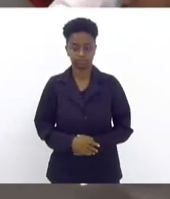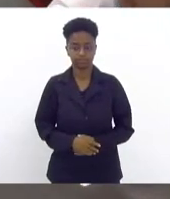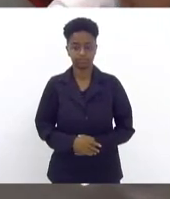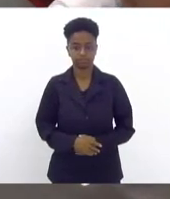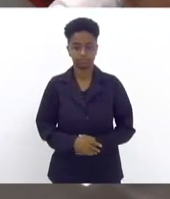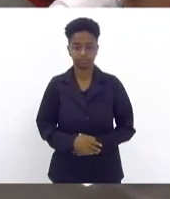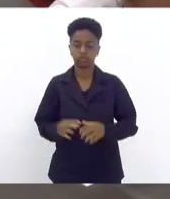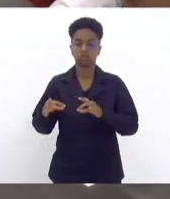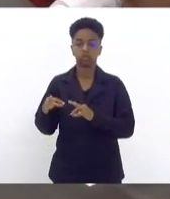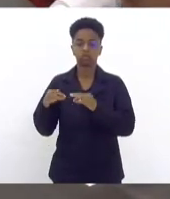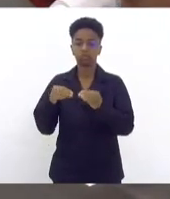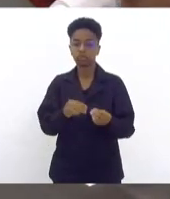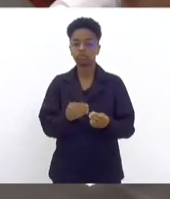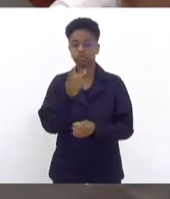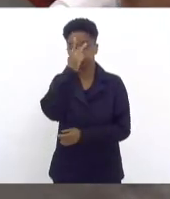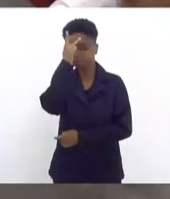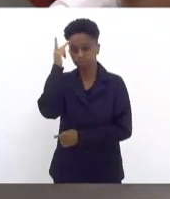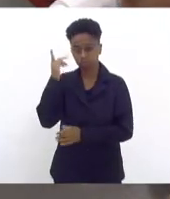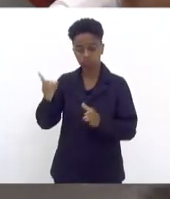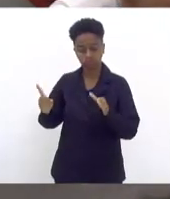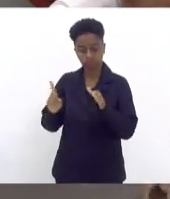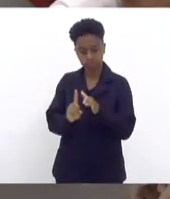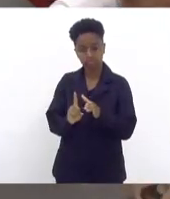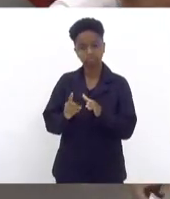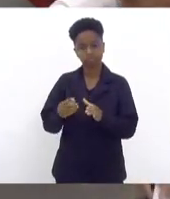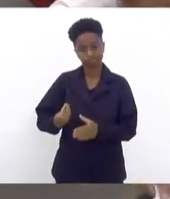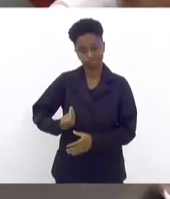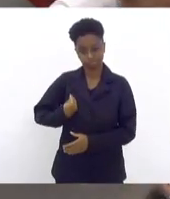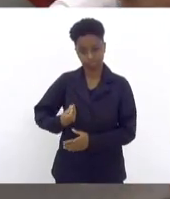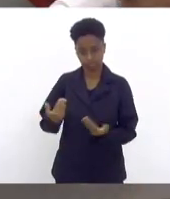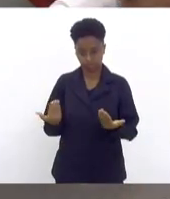Todos os membros titulares presentes.